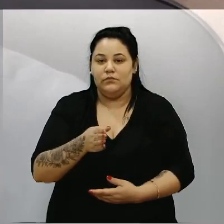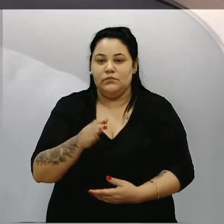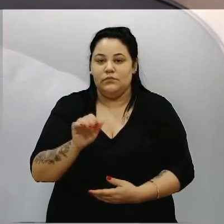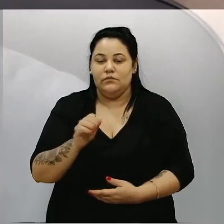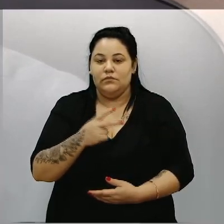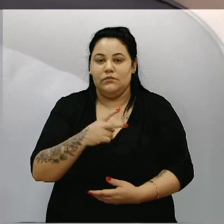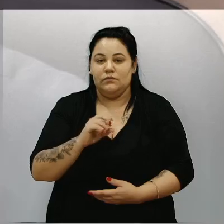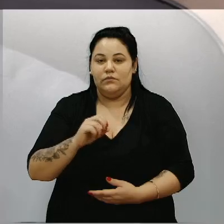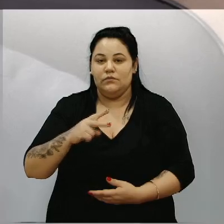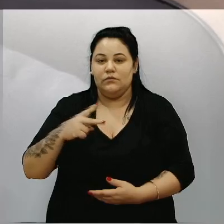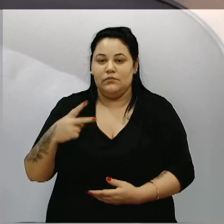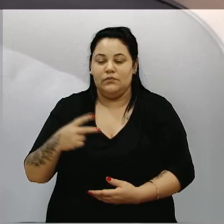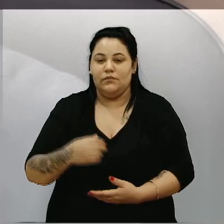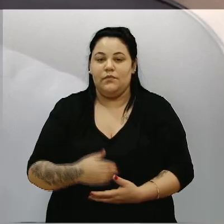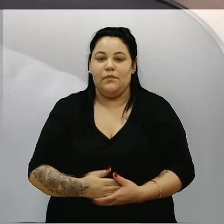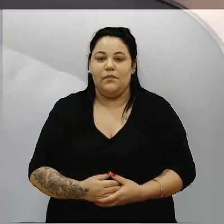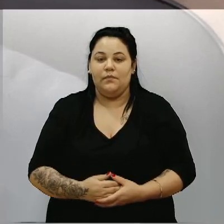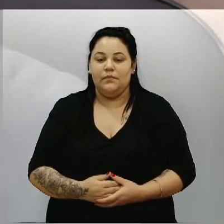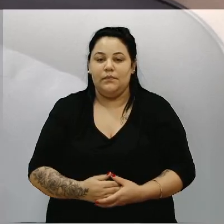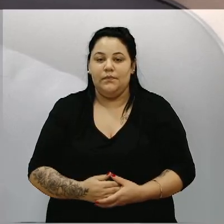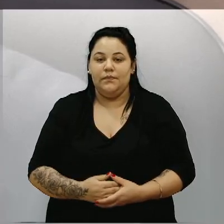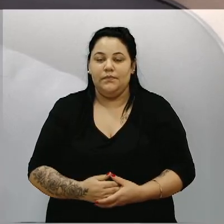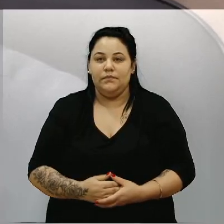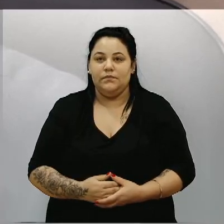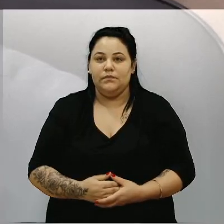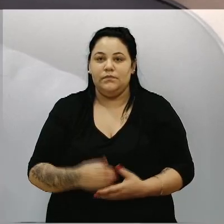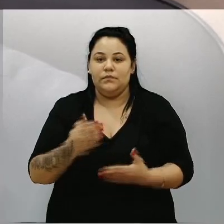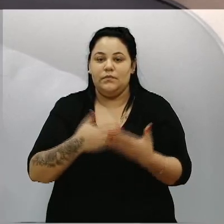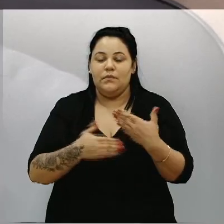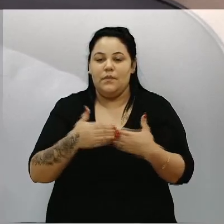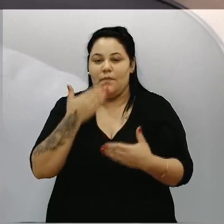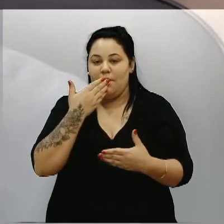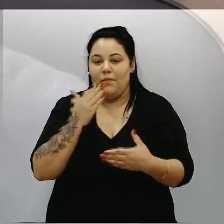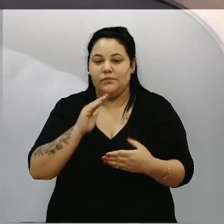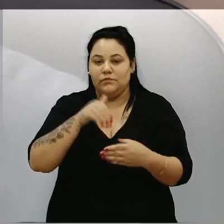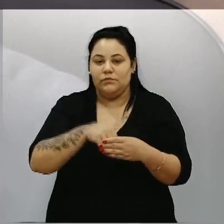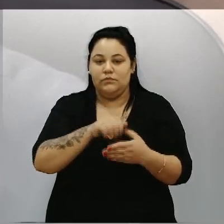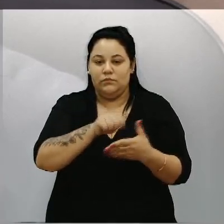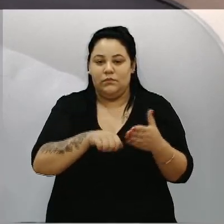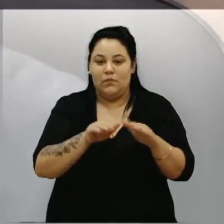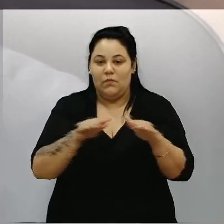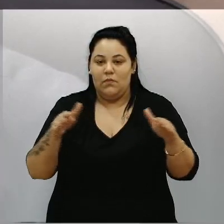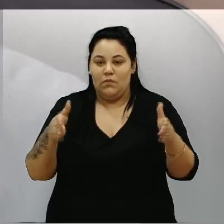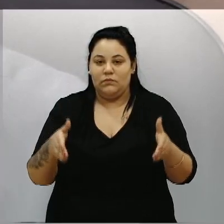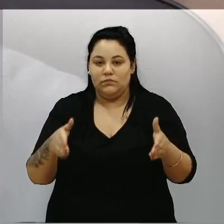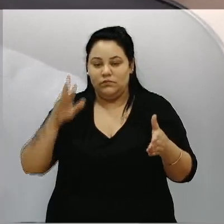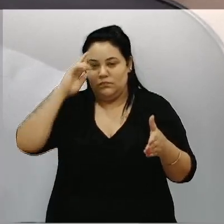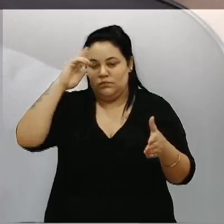matéria, encarecemos acolhido unânime por parte dos nobres pares e vem assinado pela mesa diretora.